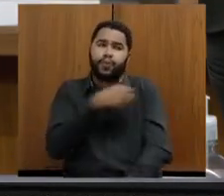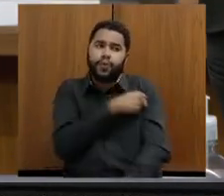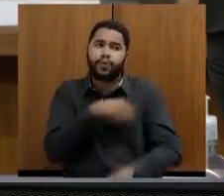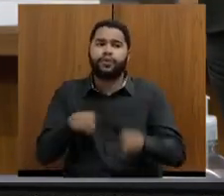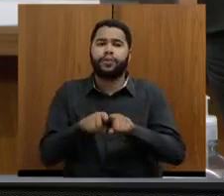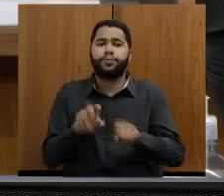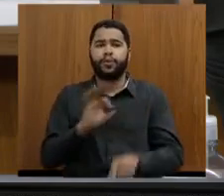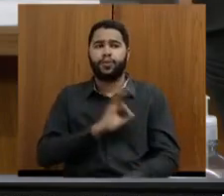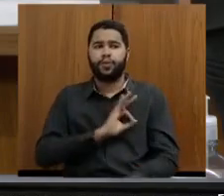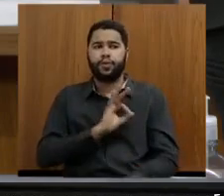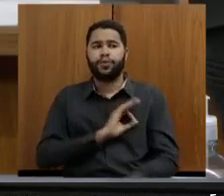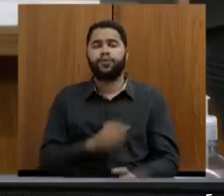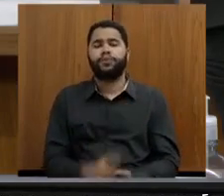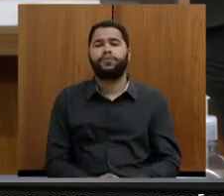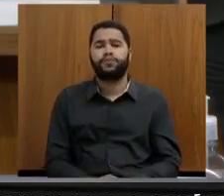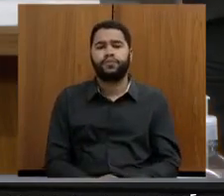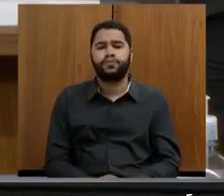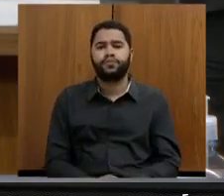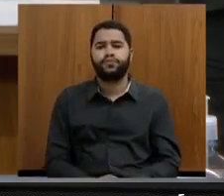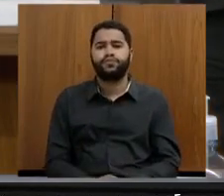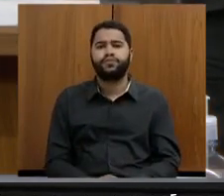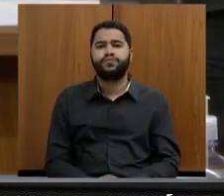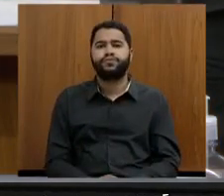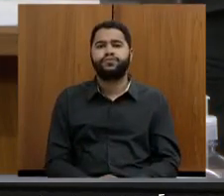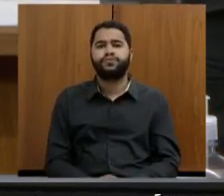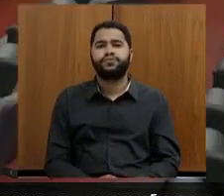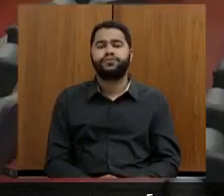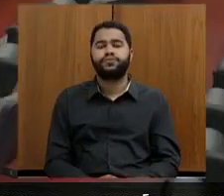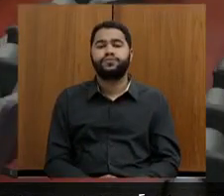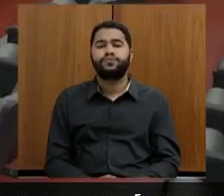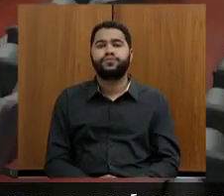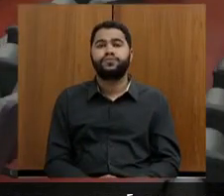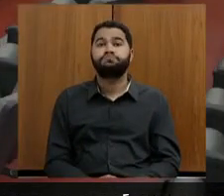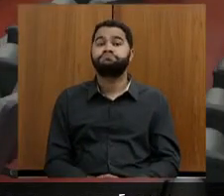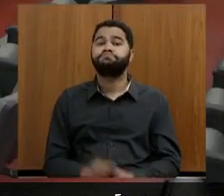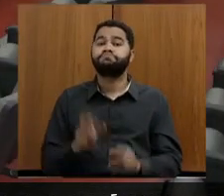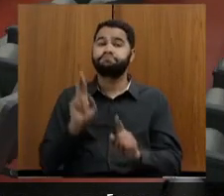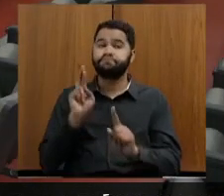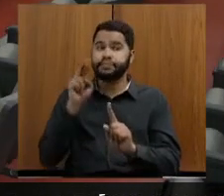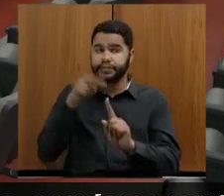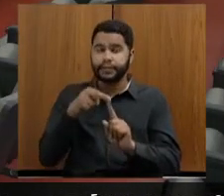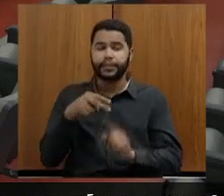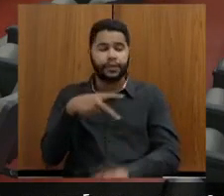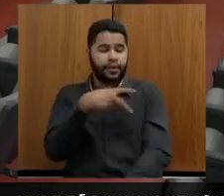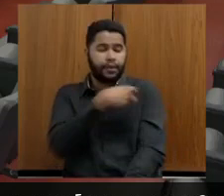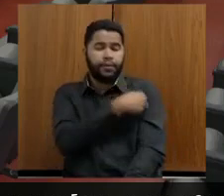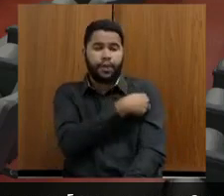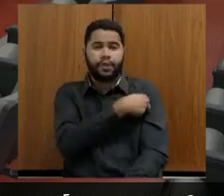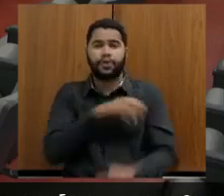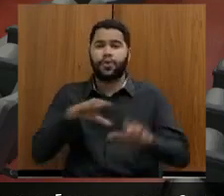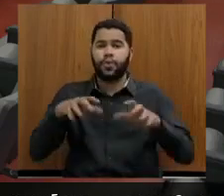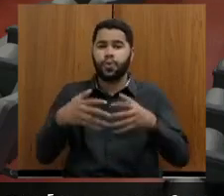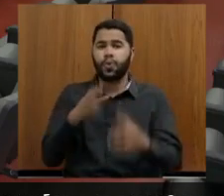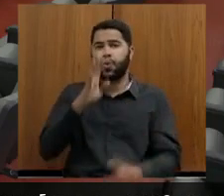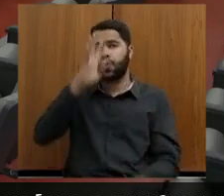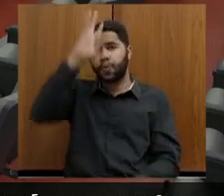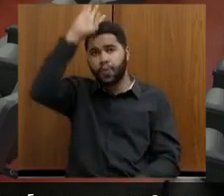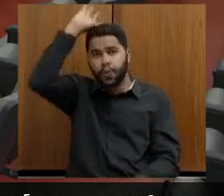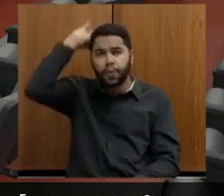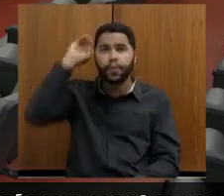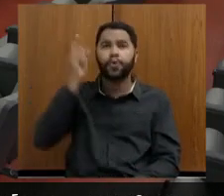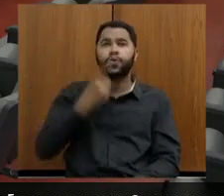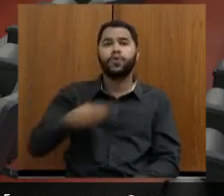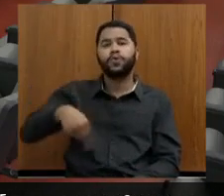Bombeiros e policiais pode passar e no que se refere a vacinação no corpo de bombeiros